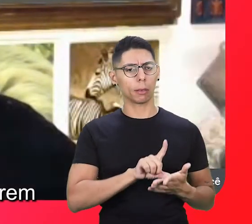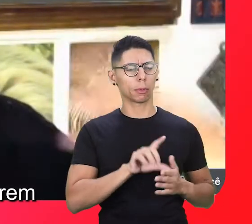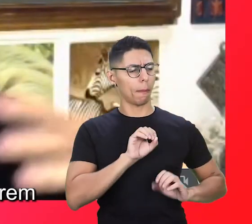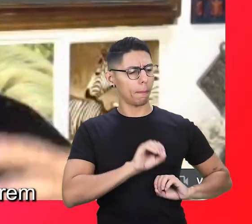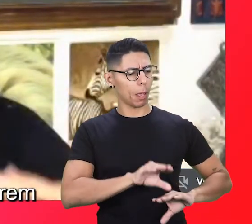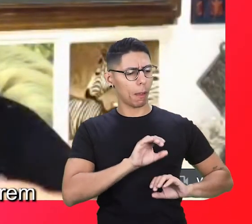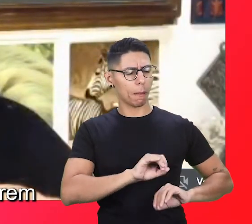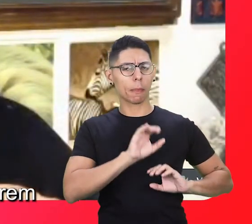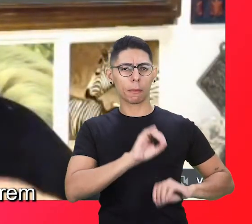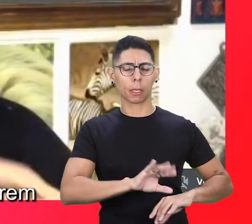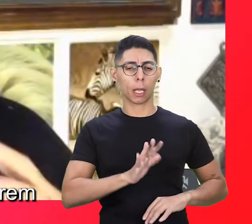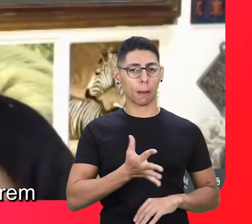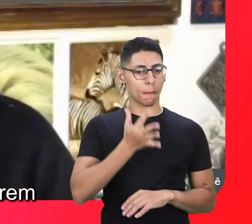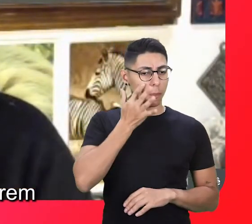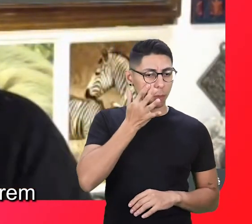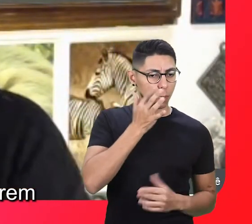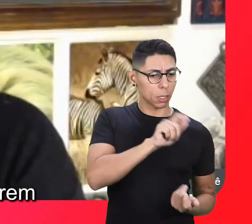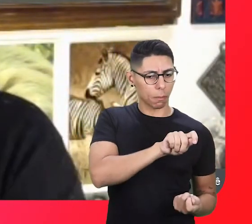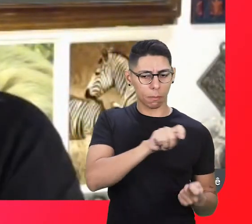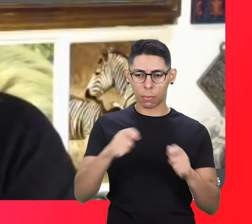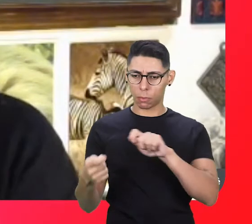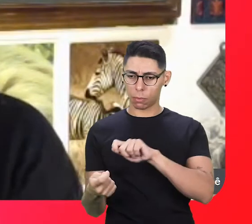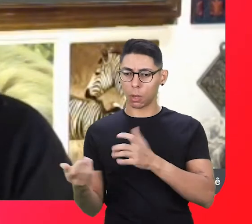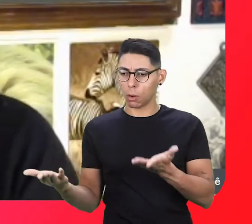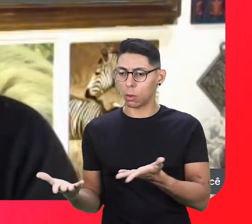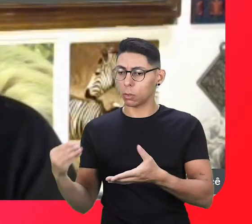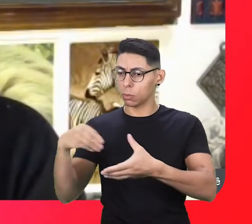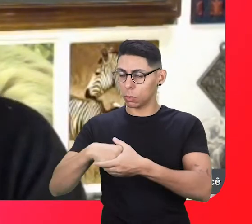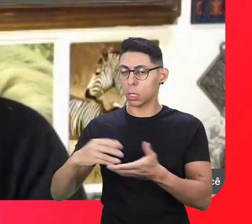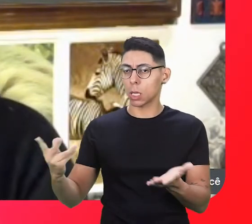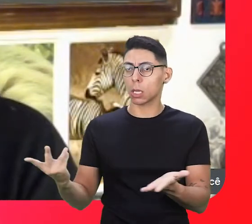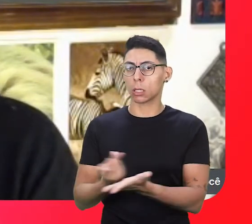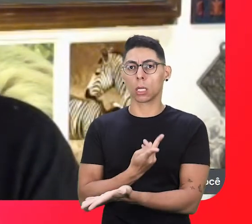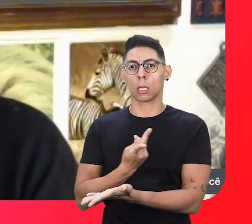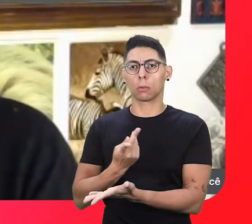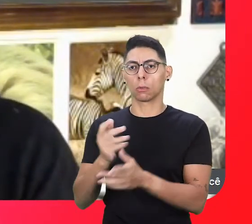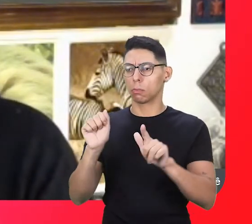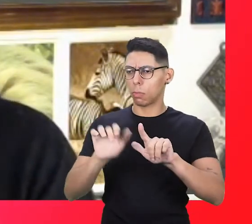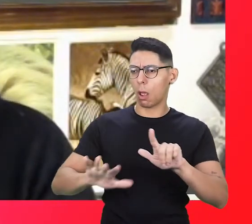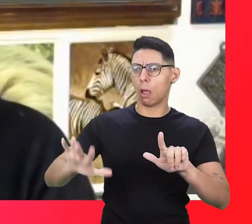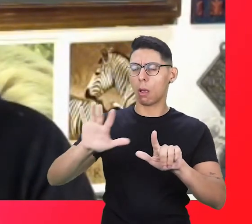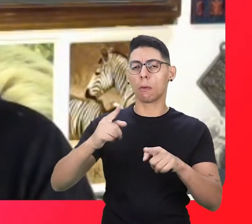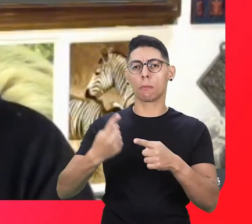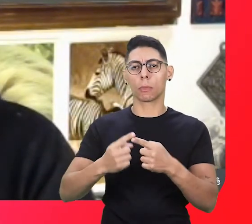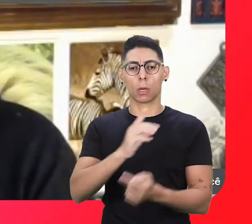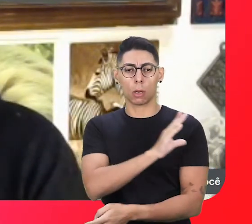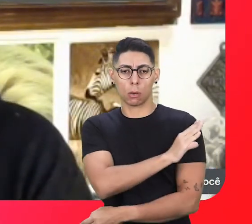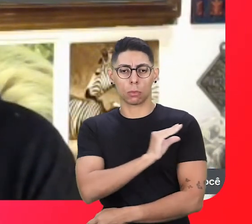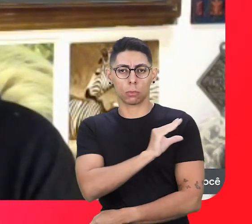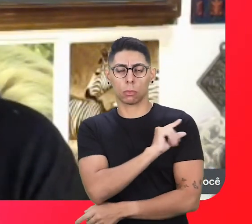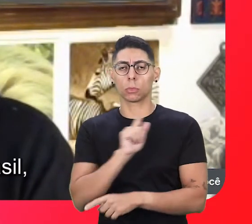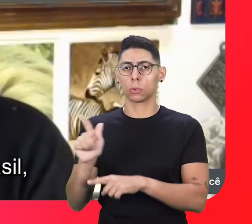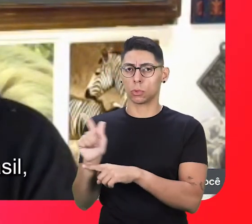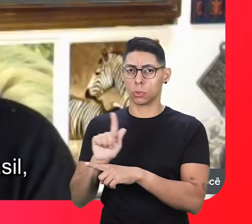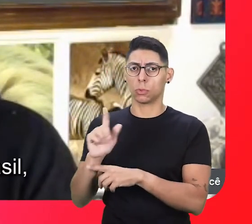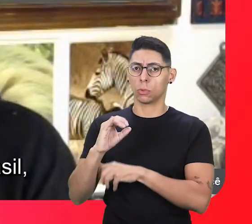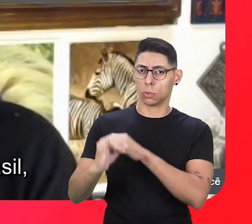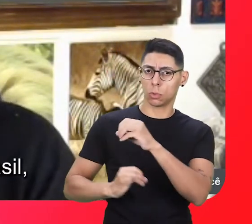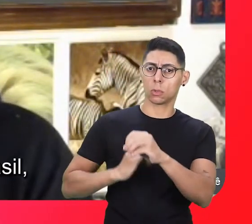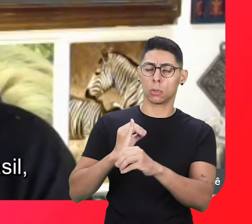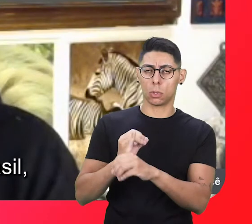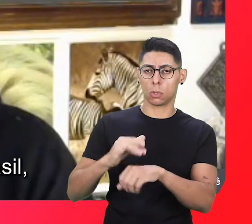estão sendo direcionadas para acontecerem dentro do Vem Cá, porque, pelo Comitê Gestor da Internet, mais